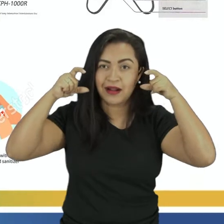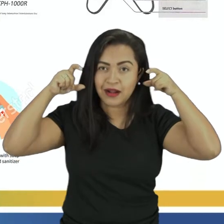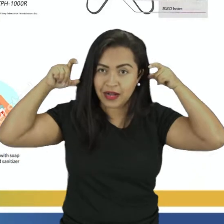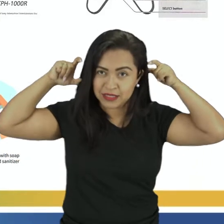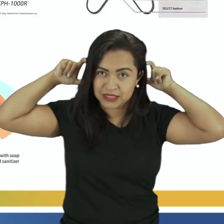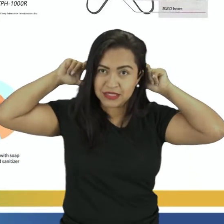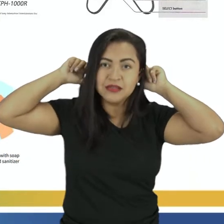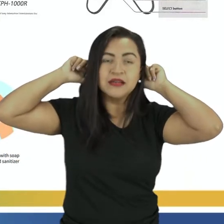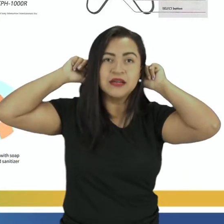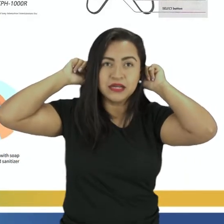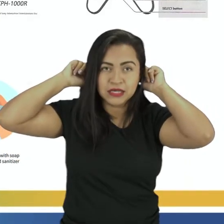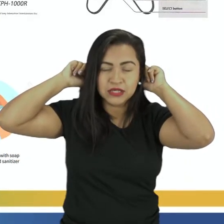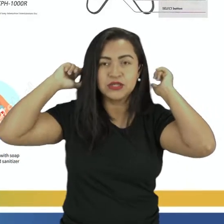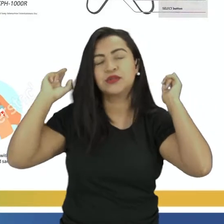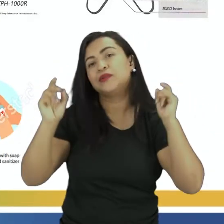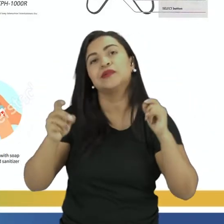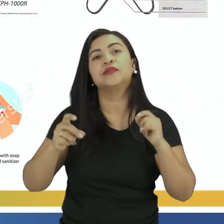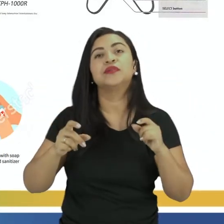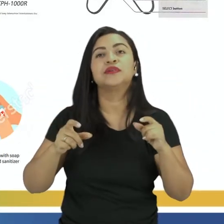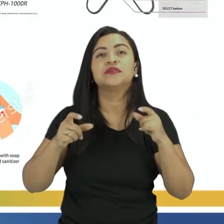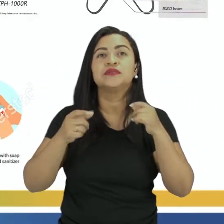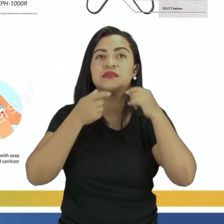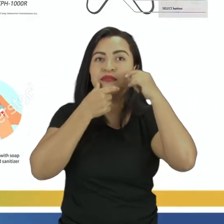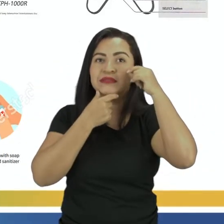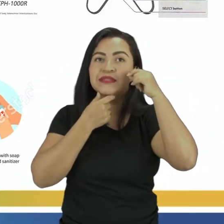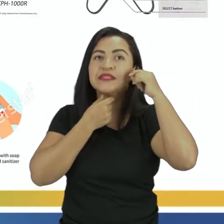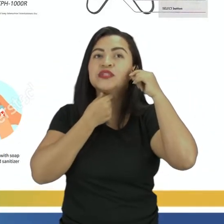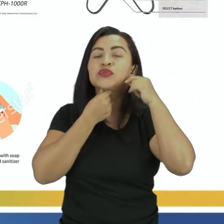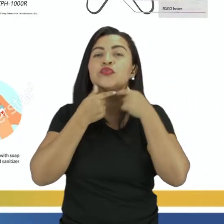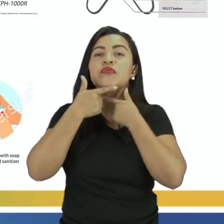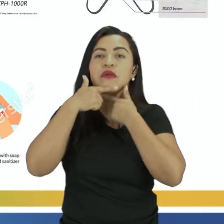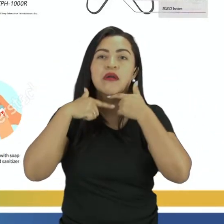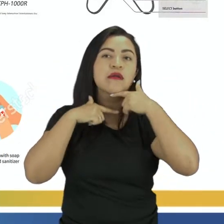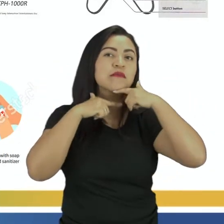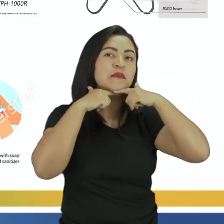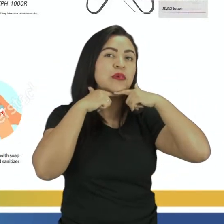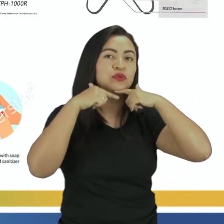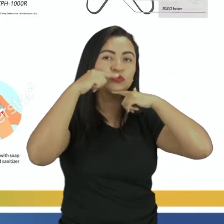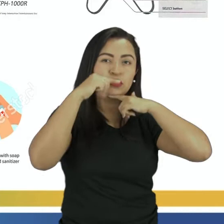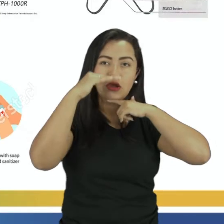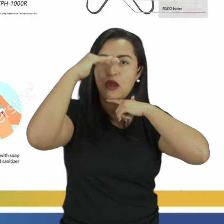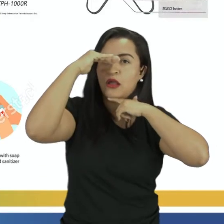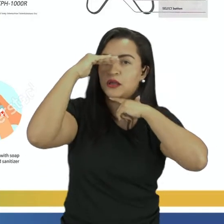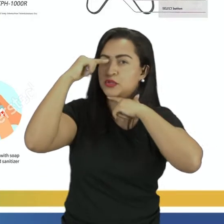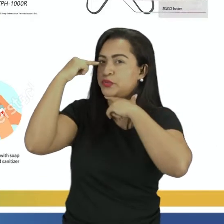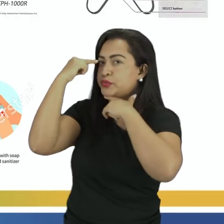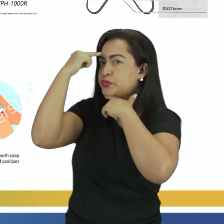sua orelha, né? Segure embaixo do queixo e acima do nariz para